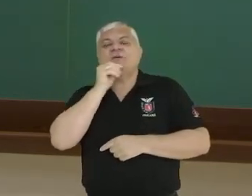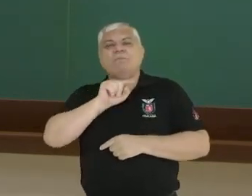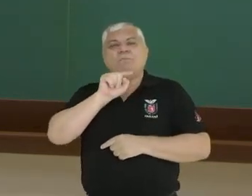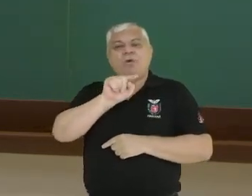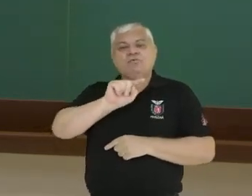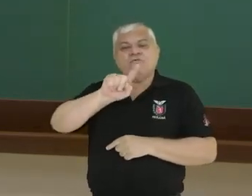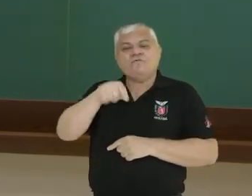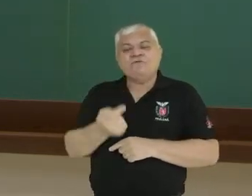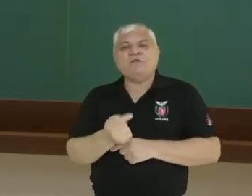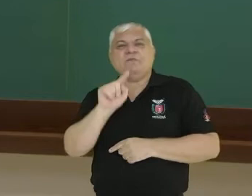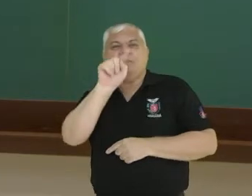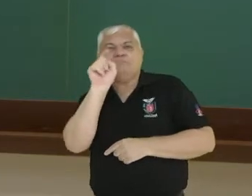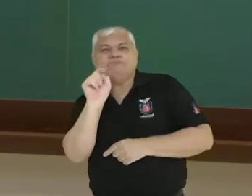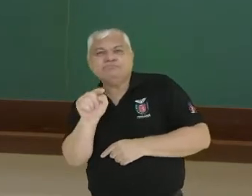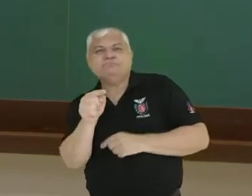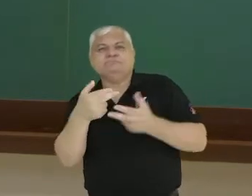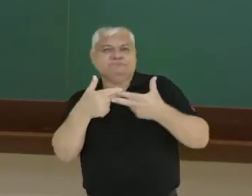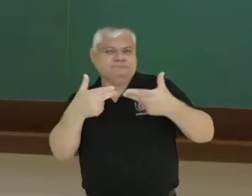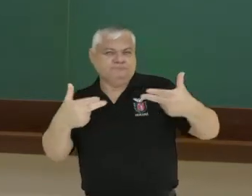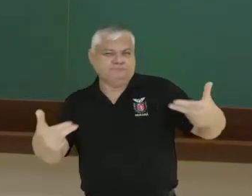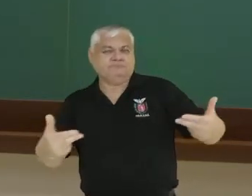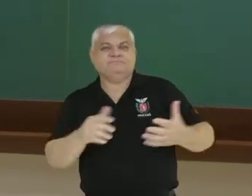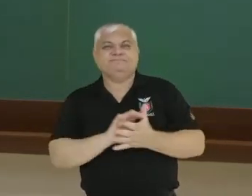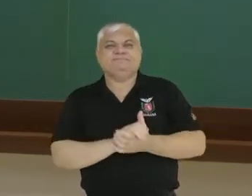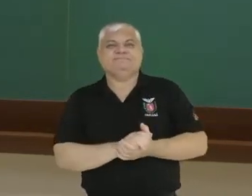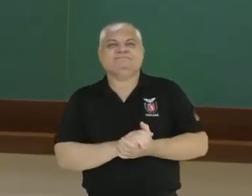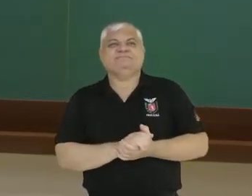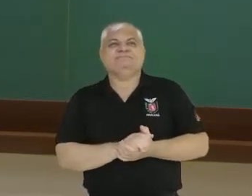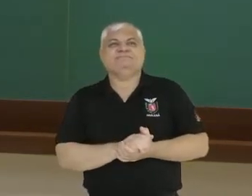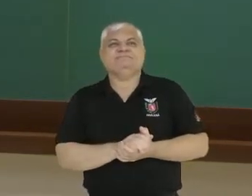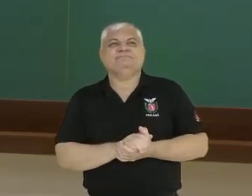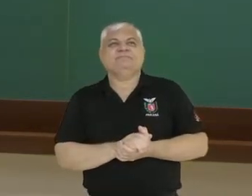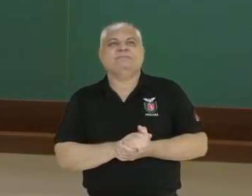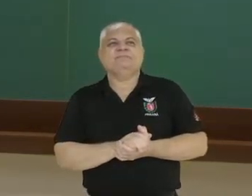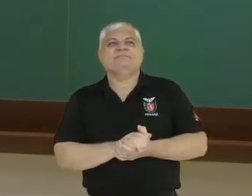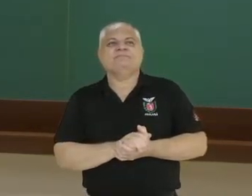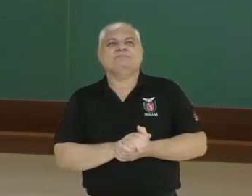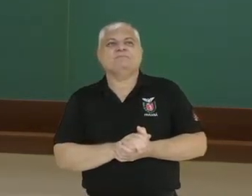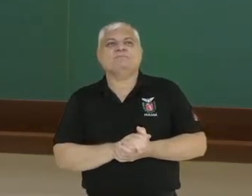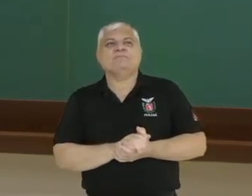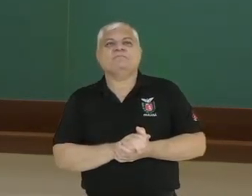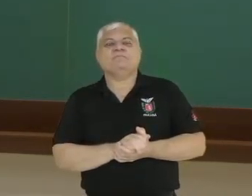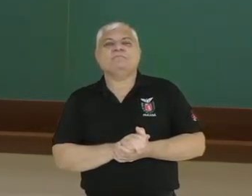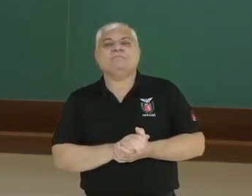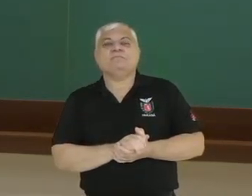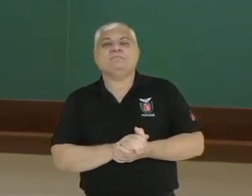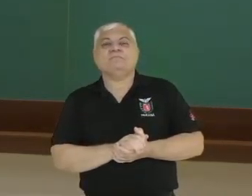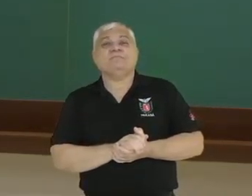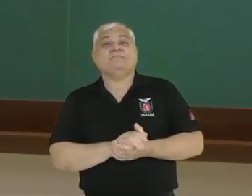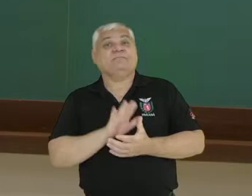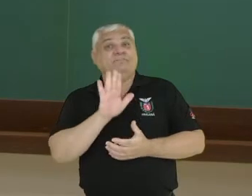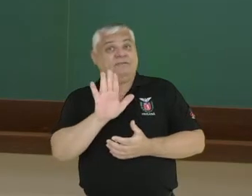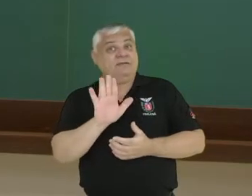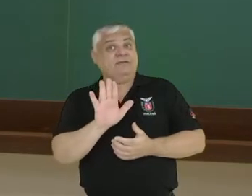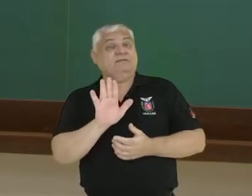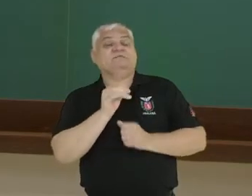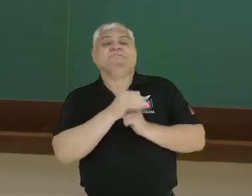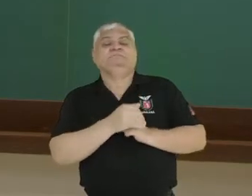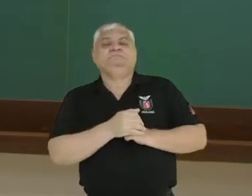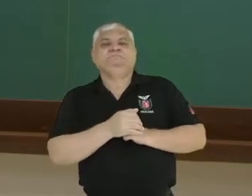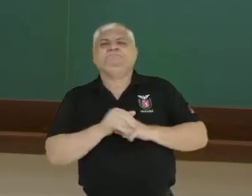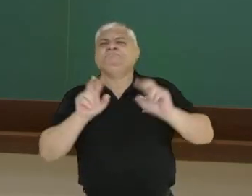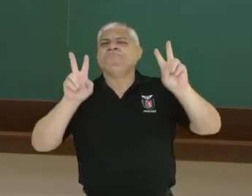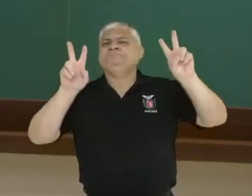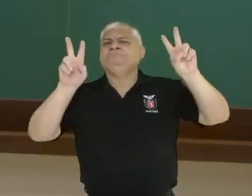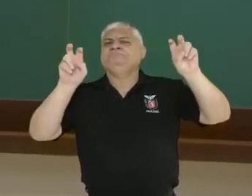outras notações. Perfeito. Agora é o seguinte, vamos lá. O